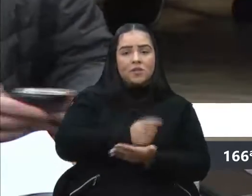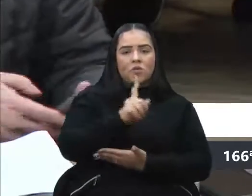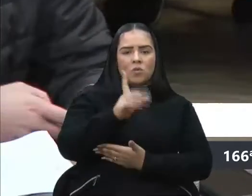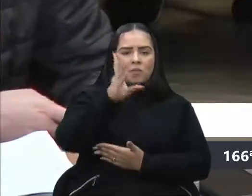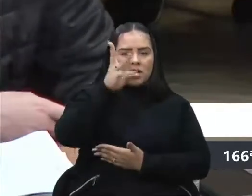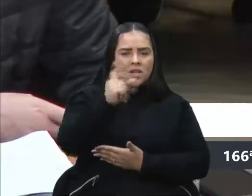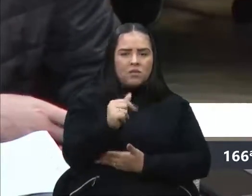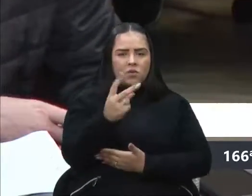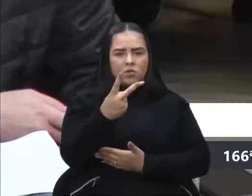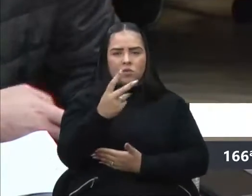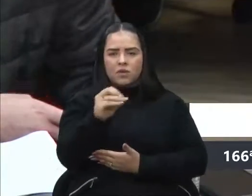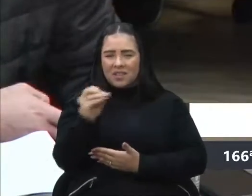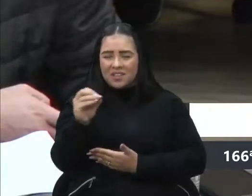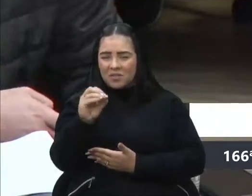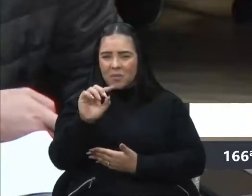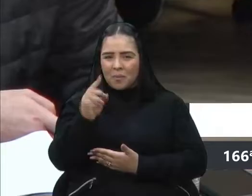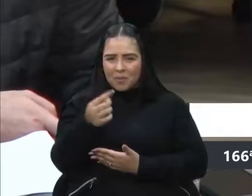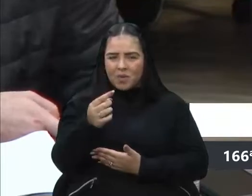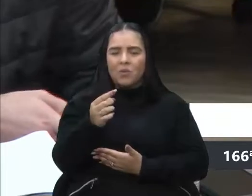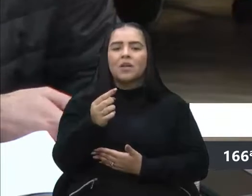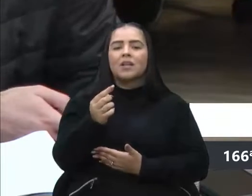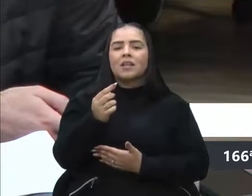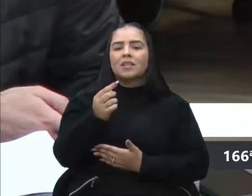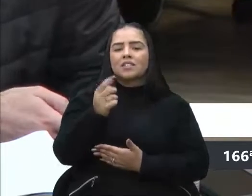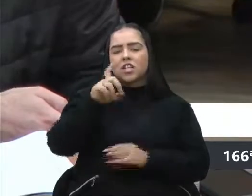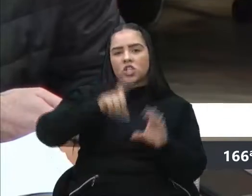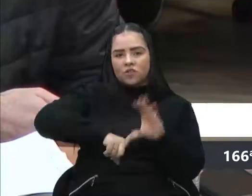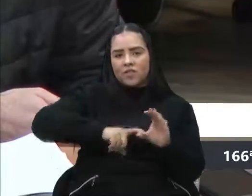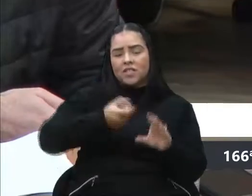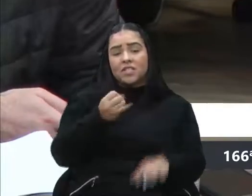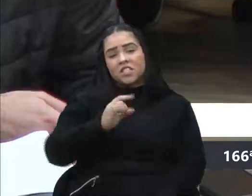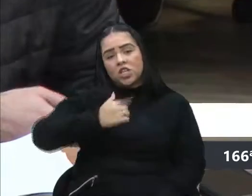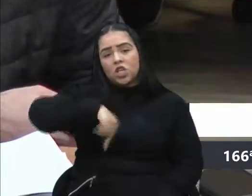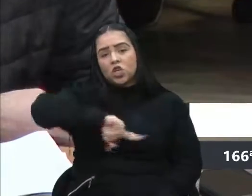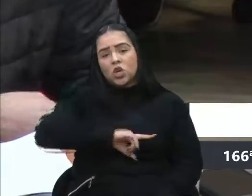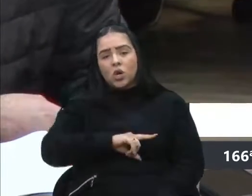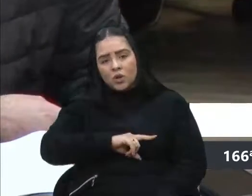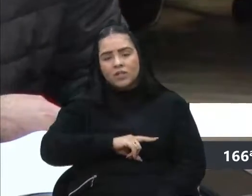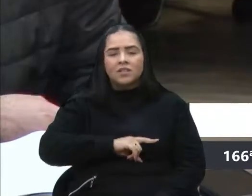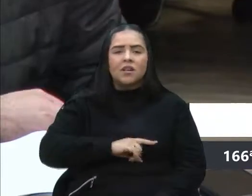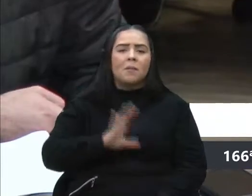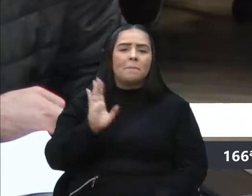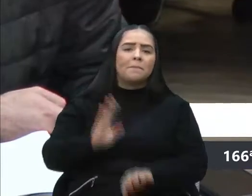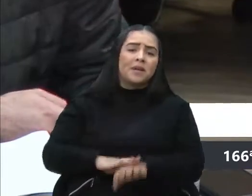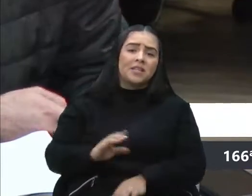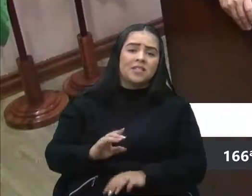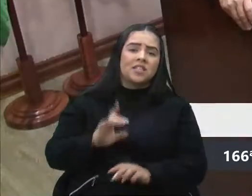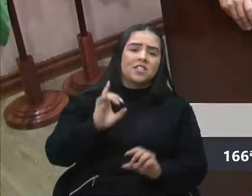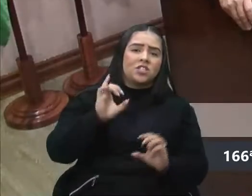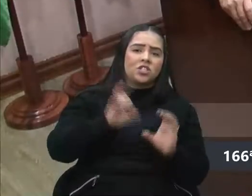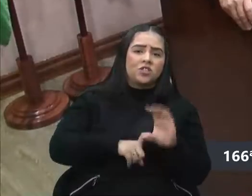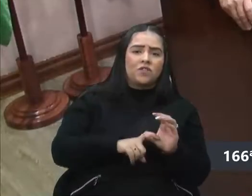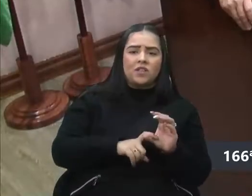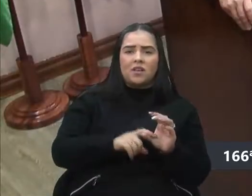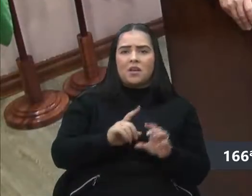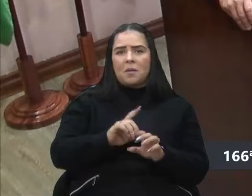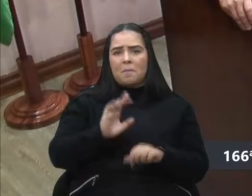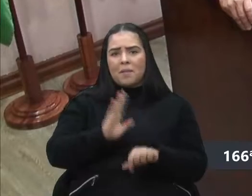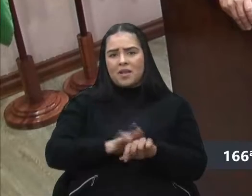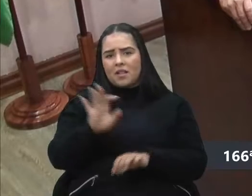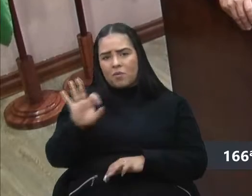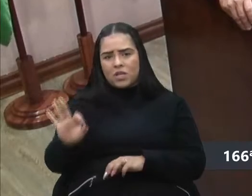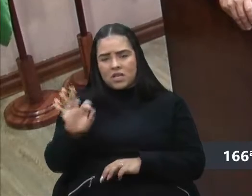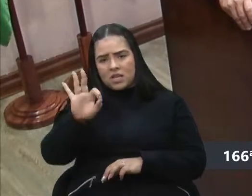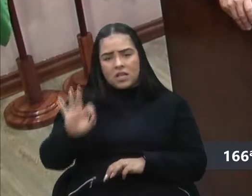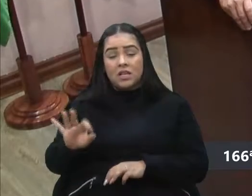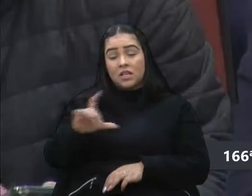poucos desta dívida passada, e se nós tivéssemos a LIC mais a dívida que foi passada de um outro governo, foi